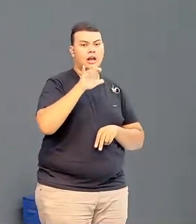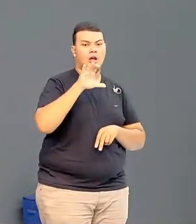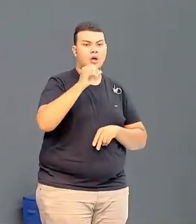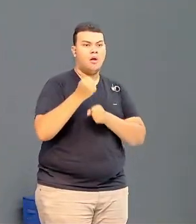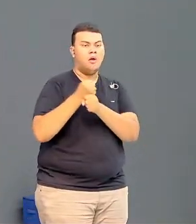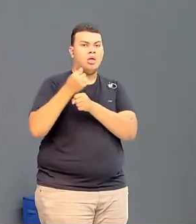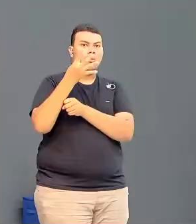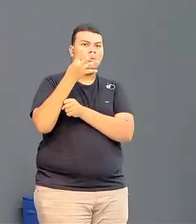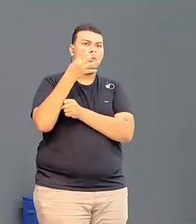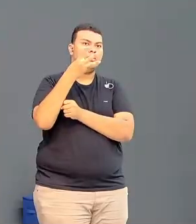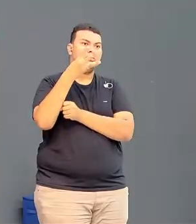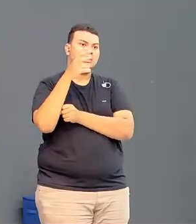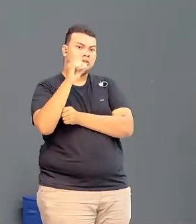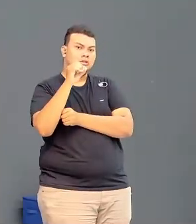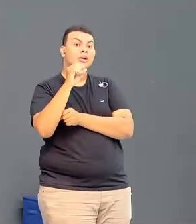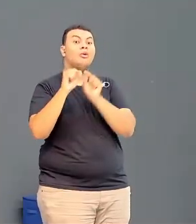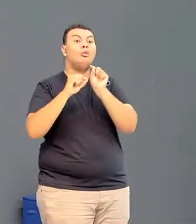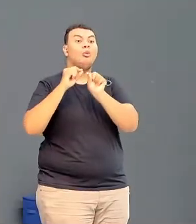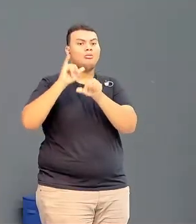anos, domínio